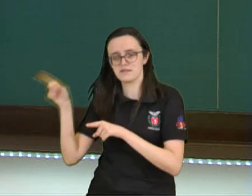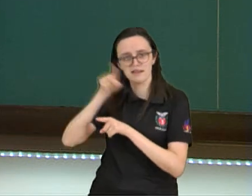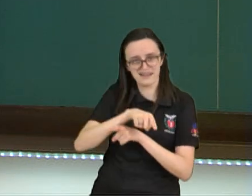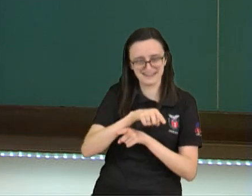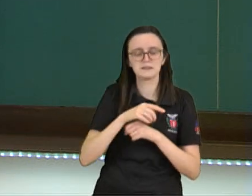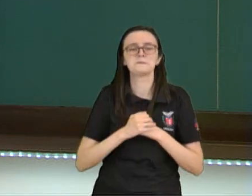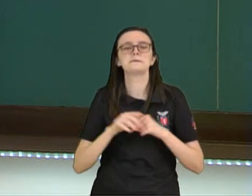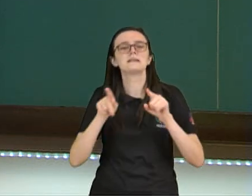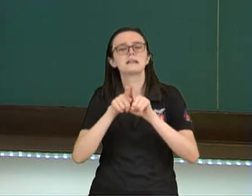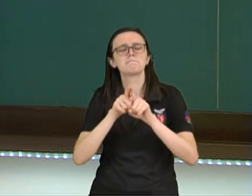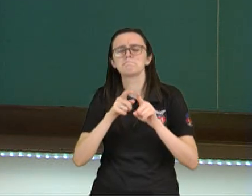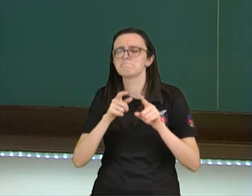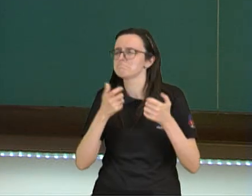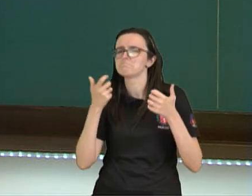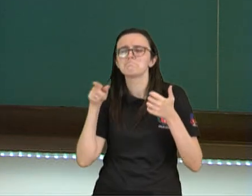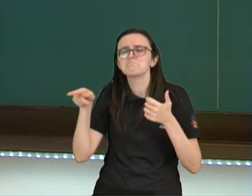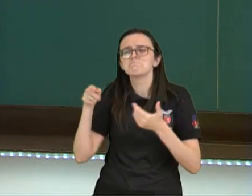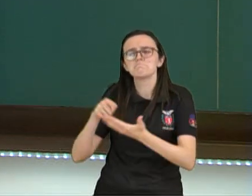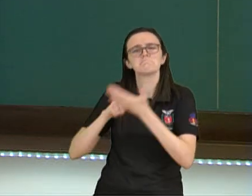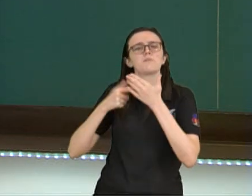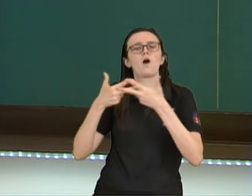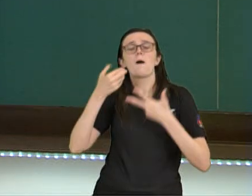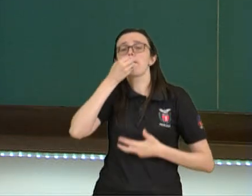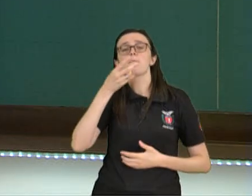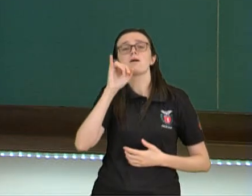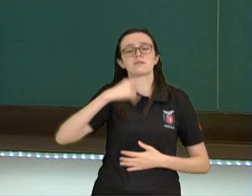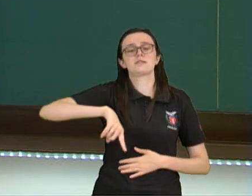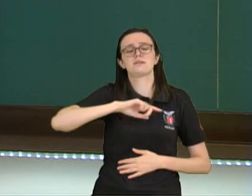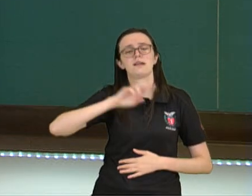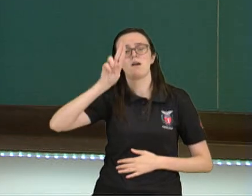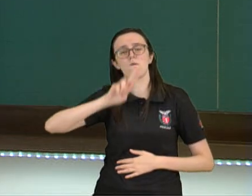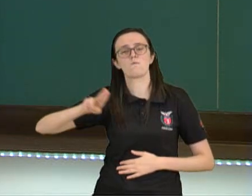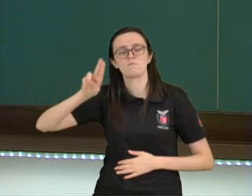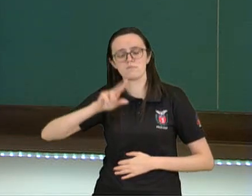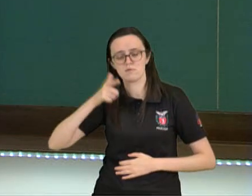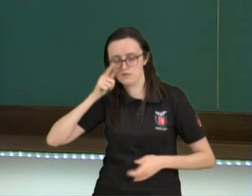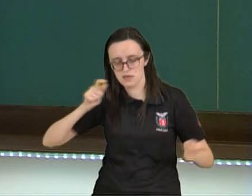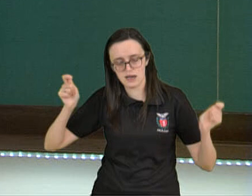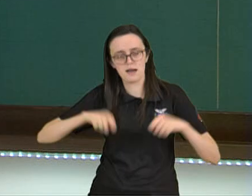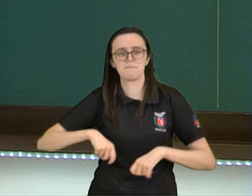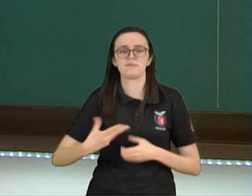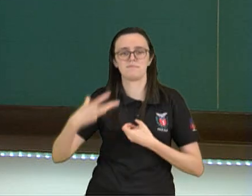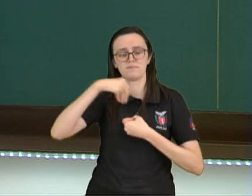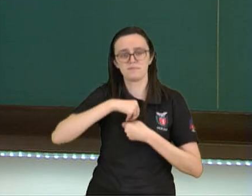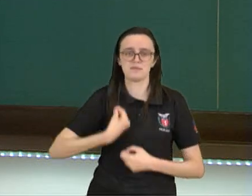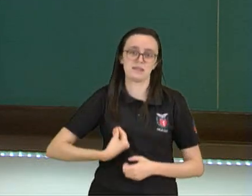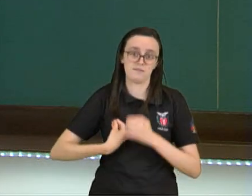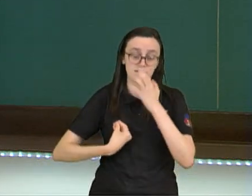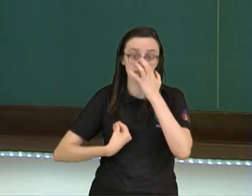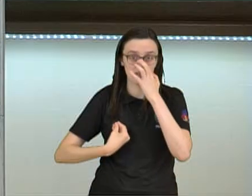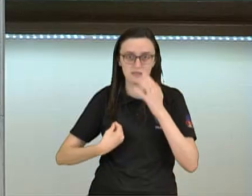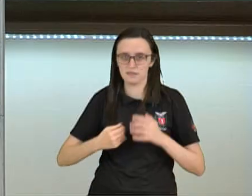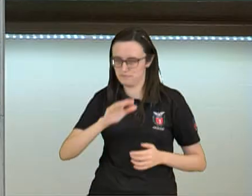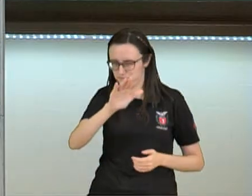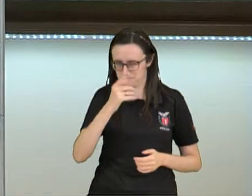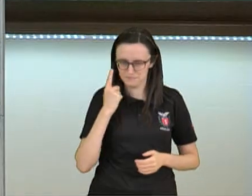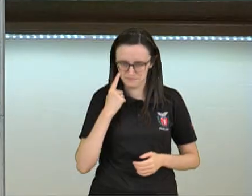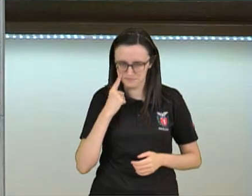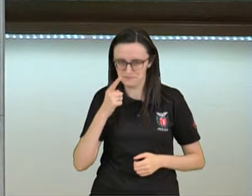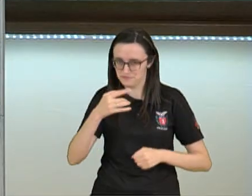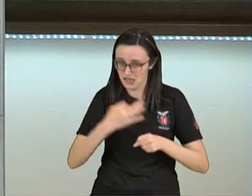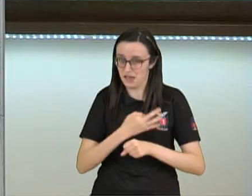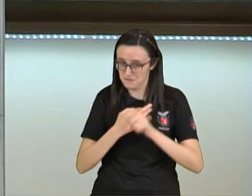e todo o bem que ele pode trazer se cultivarmos essa capacidade na nossa vida. Então, vem cá,